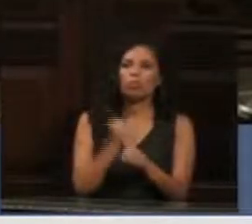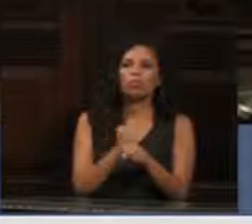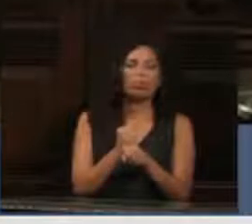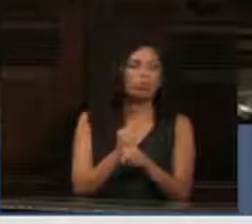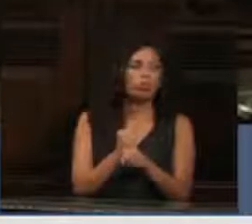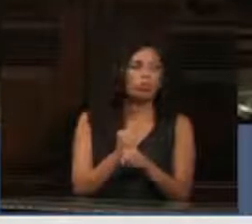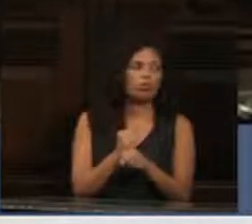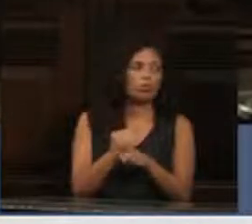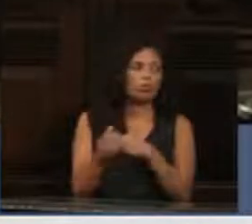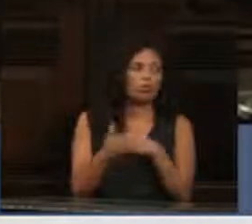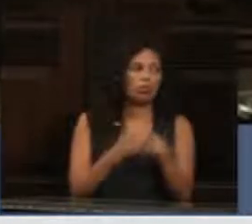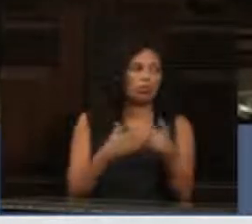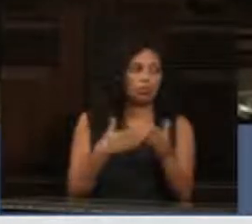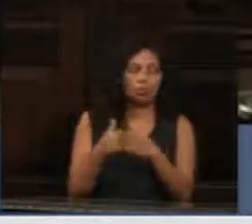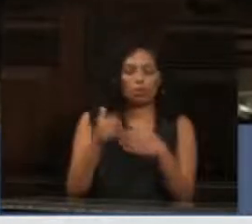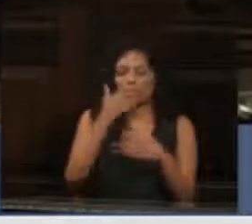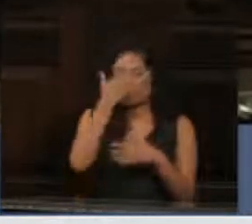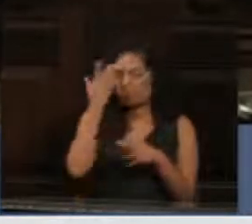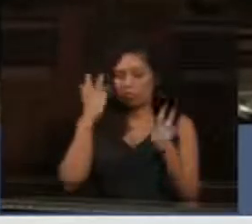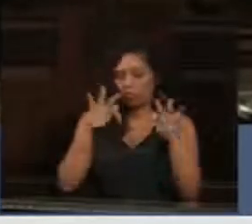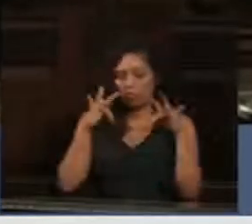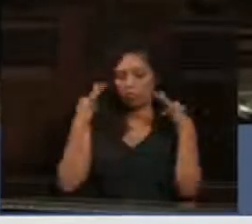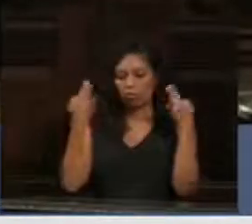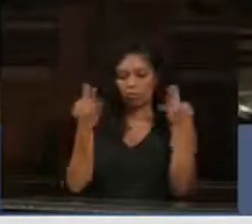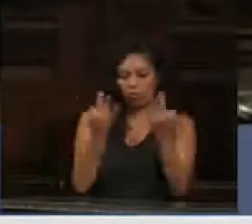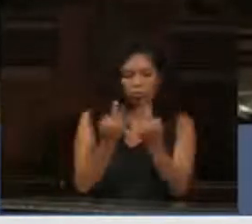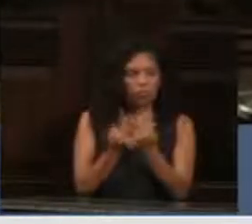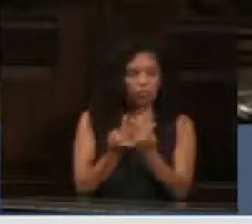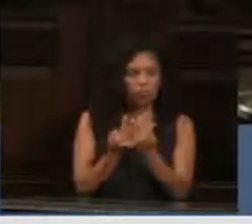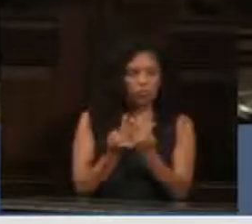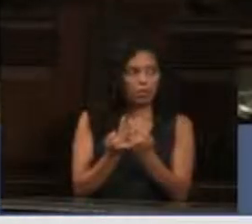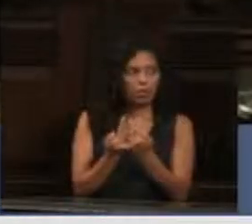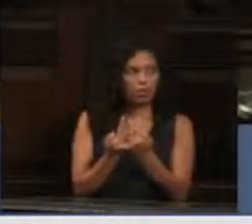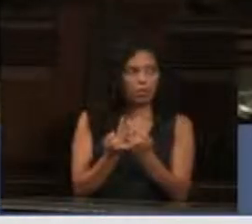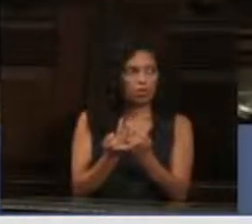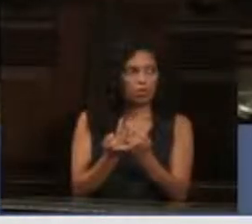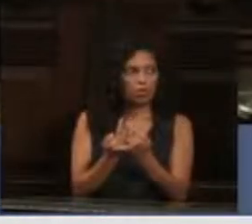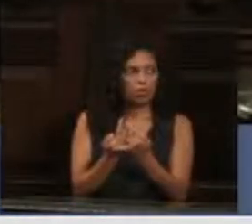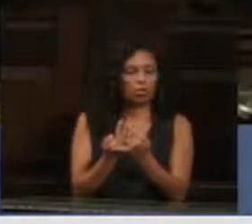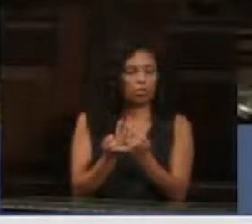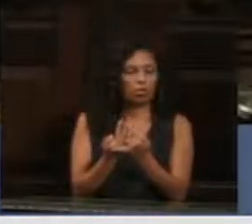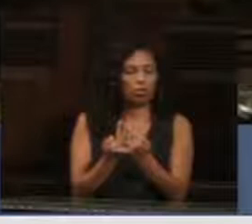vão ter pessoas, famílias, arrimos de família,